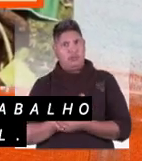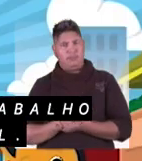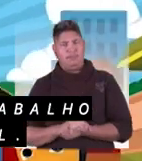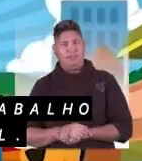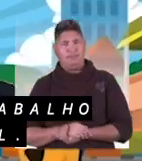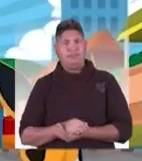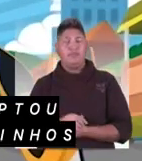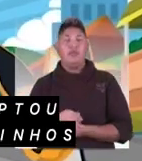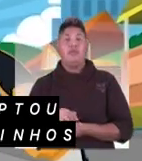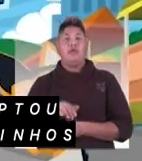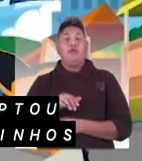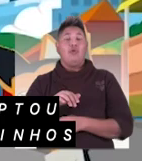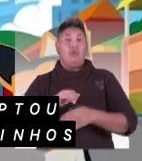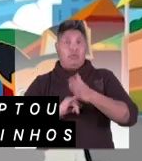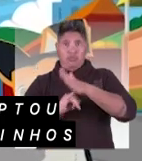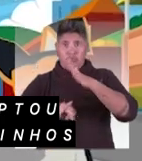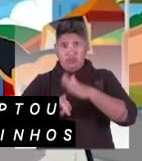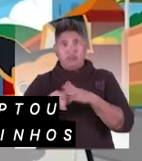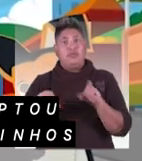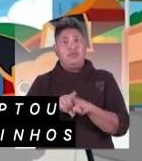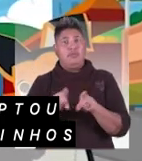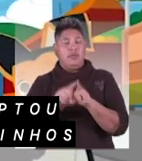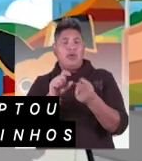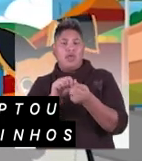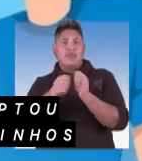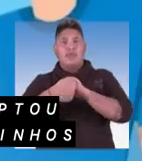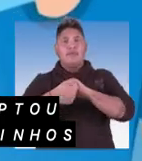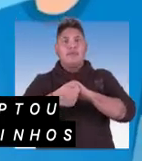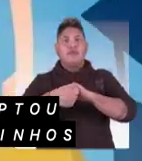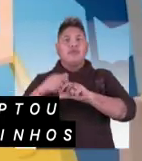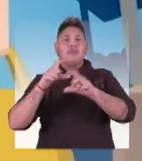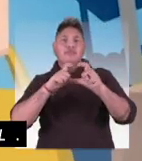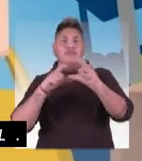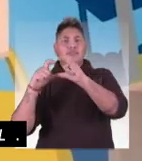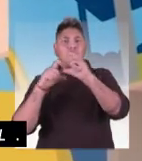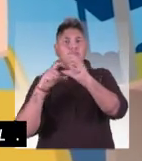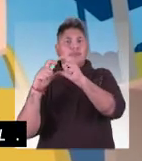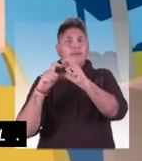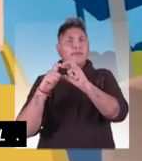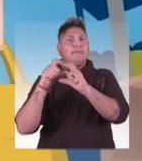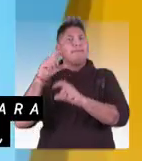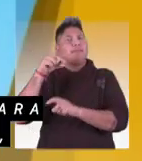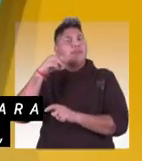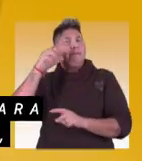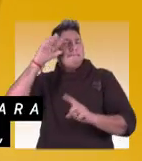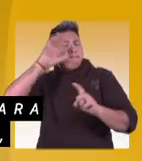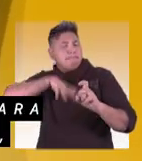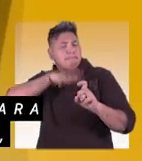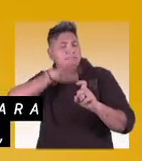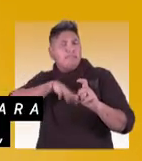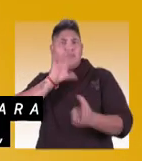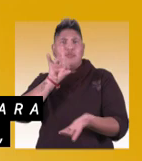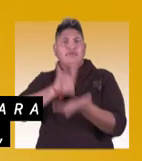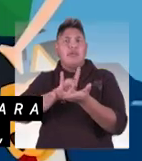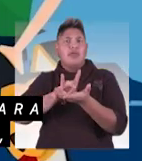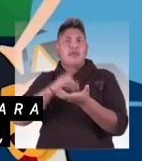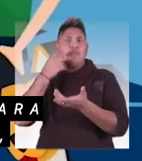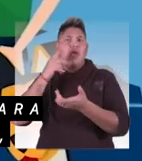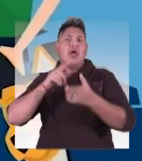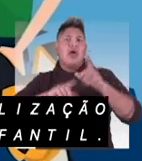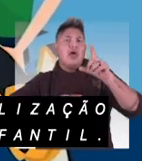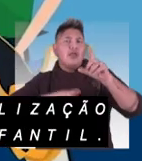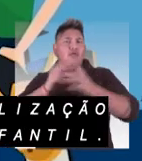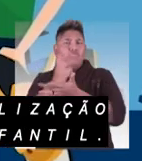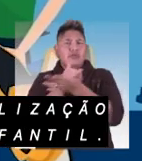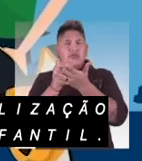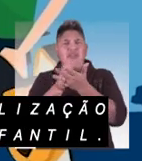Brasil. O órgão também adaptou a história em quadrinhos Trabalho Infantil, Mitos e Verdades para Desenho Animado, o